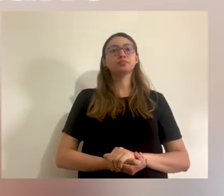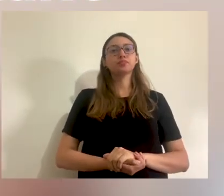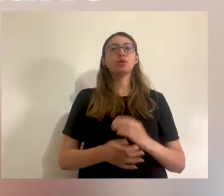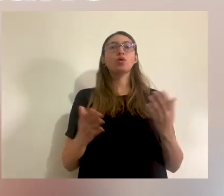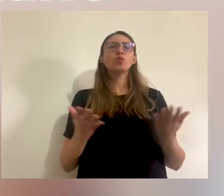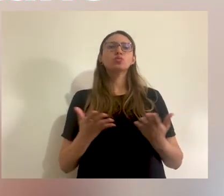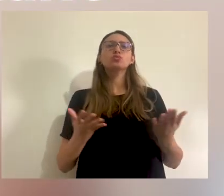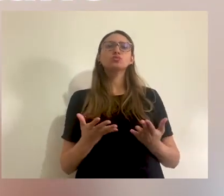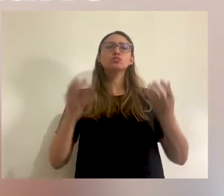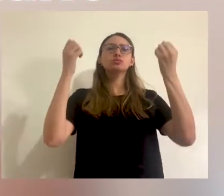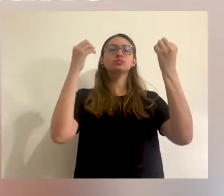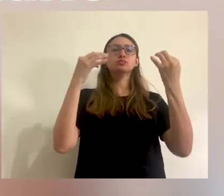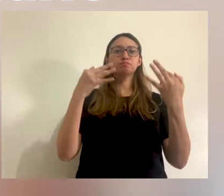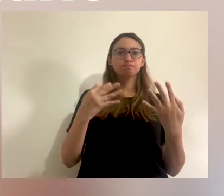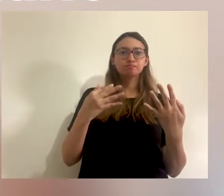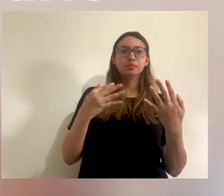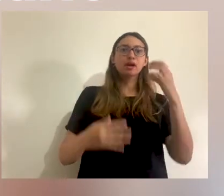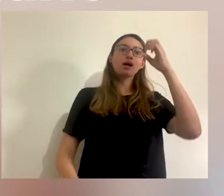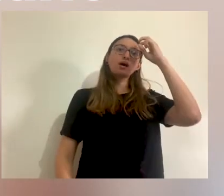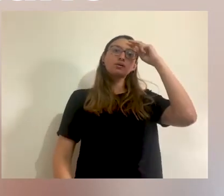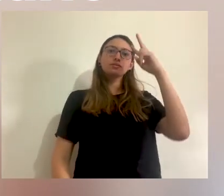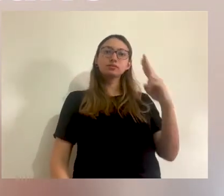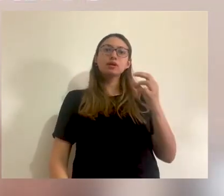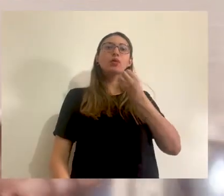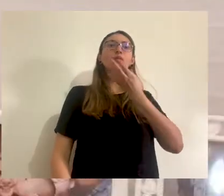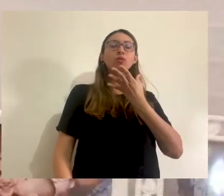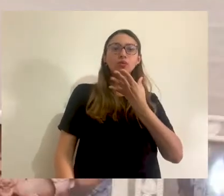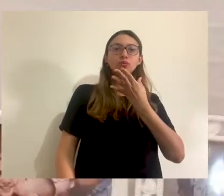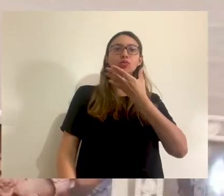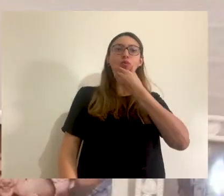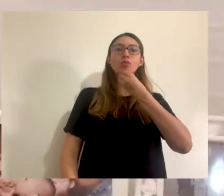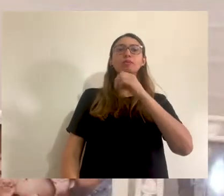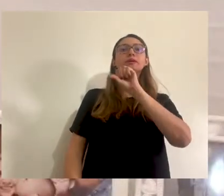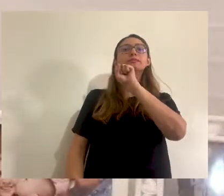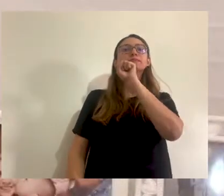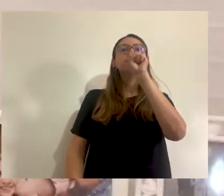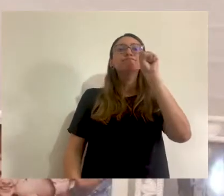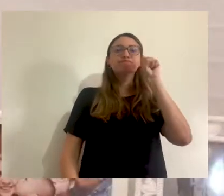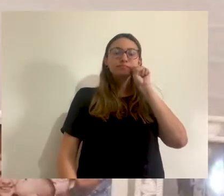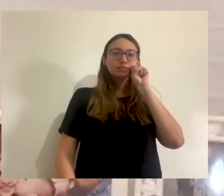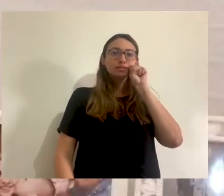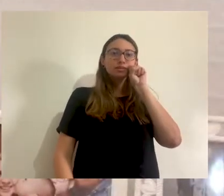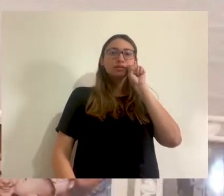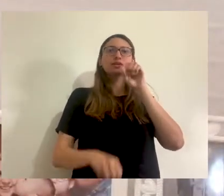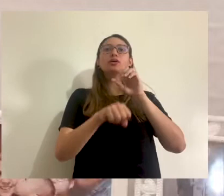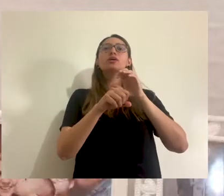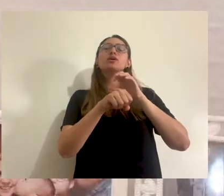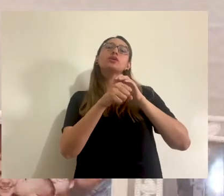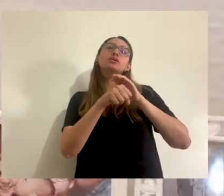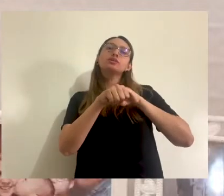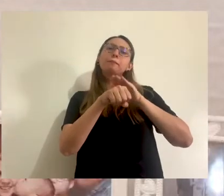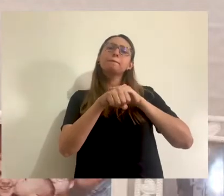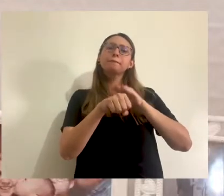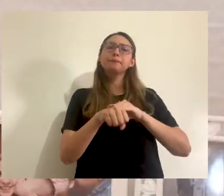Hoje nós vamos falar sobre a parábola do bom samaritano. Eu queria convidar você a abrir a sua Bíblia no livro de